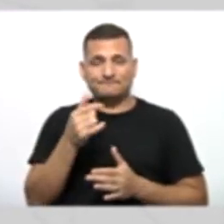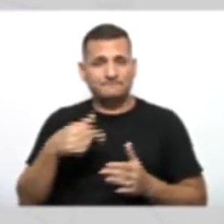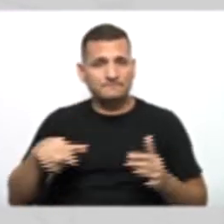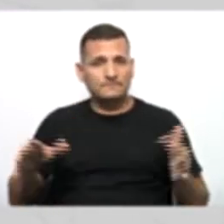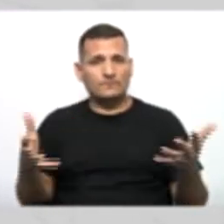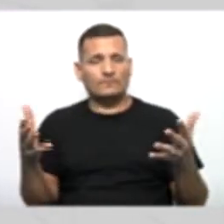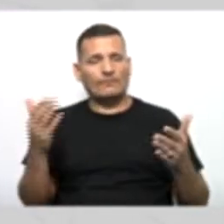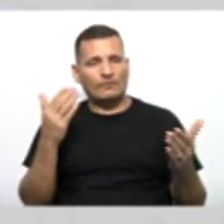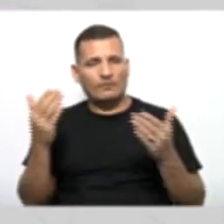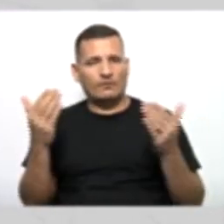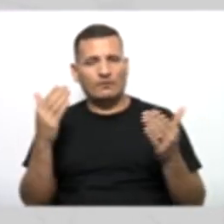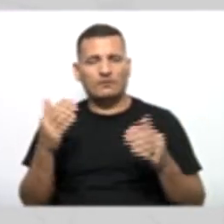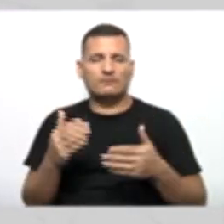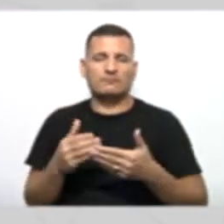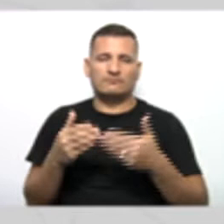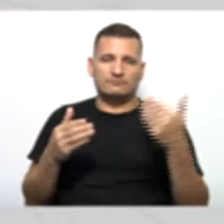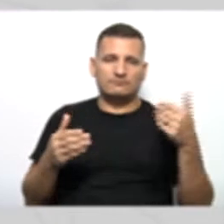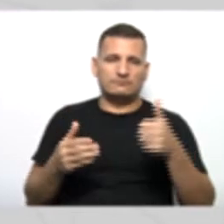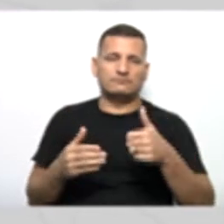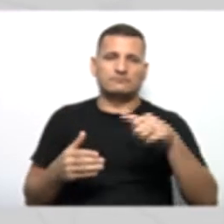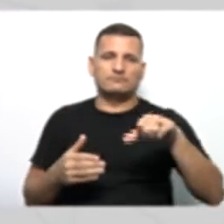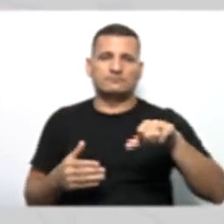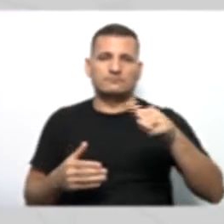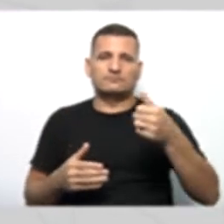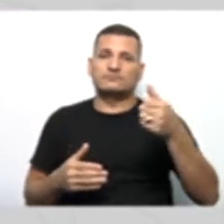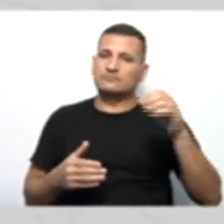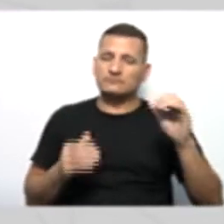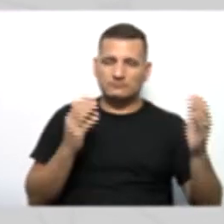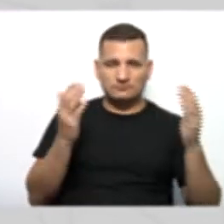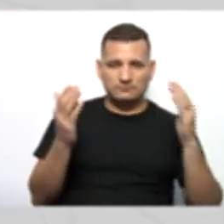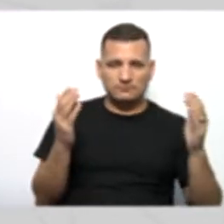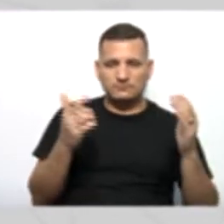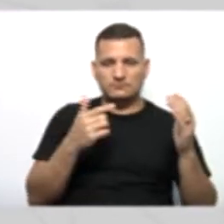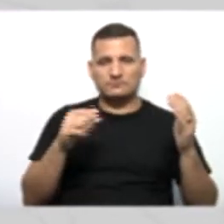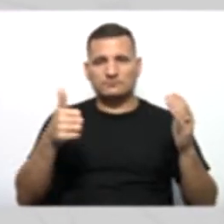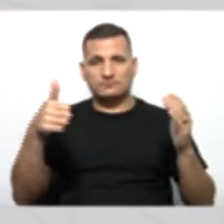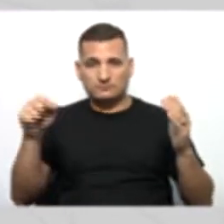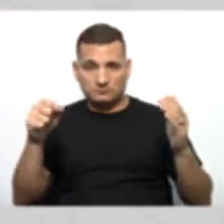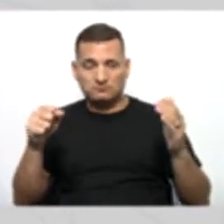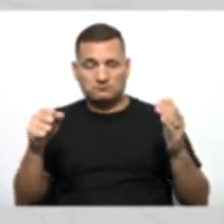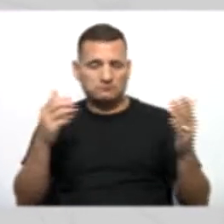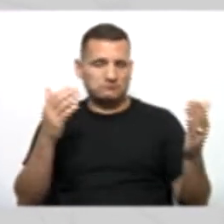com 1960, nós já temos um avanço muito grande.